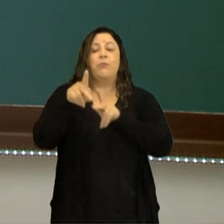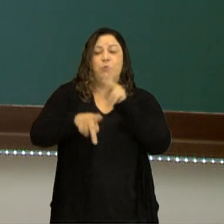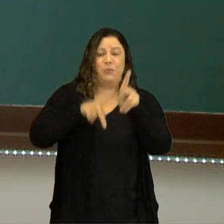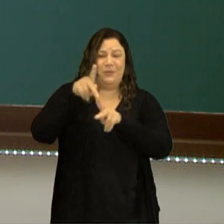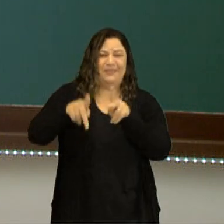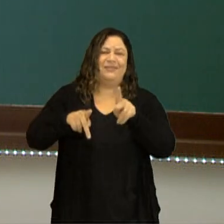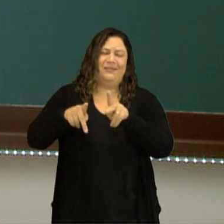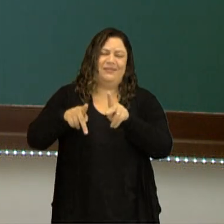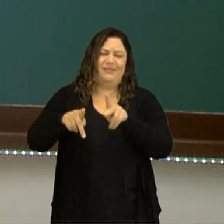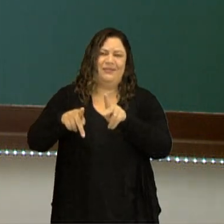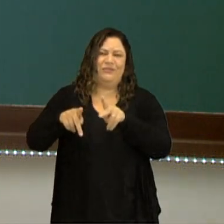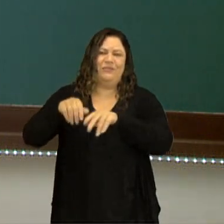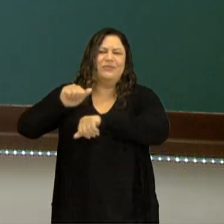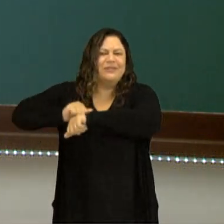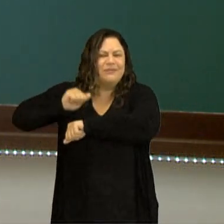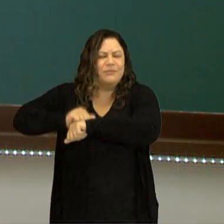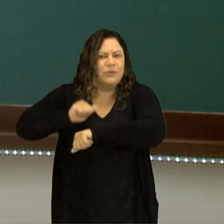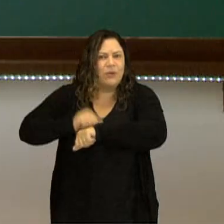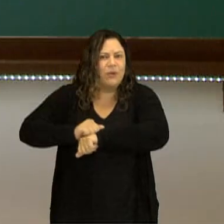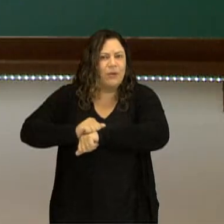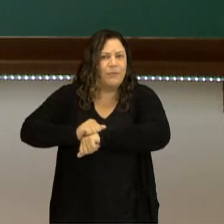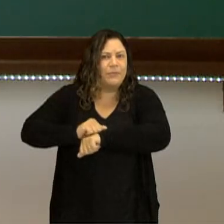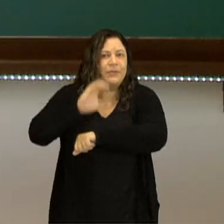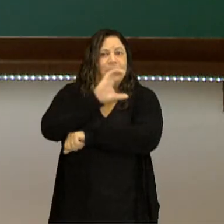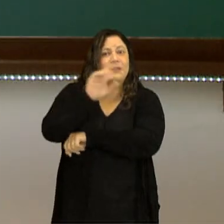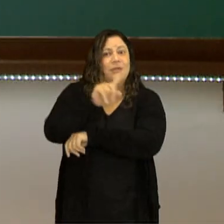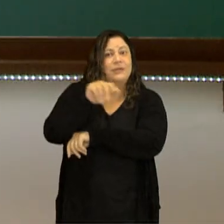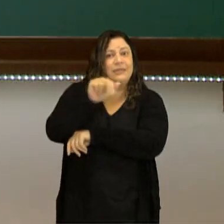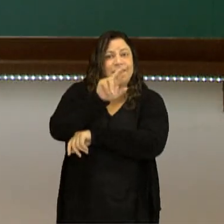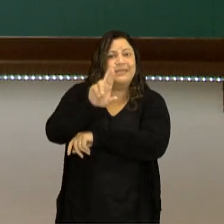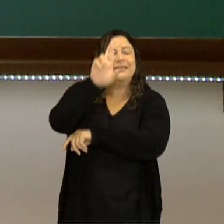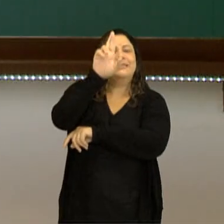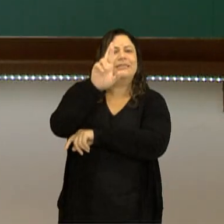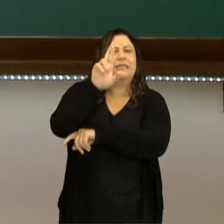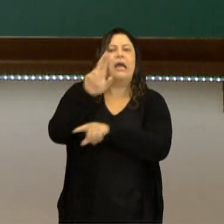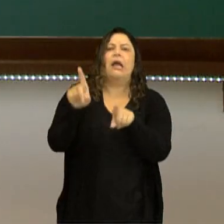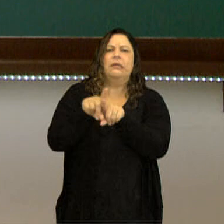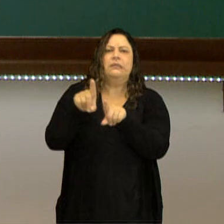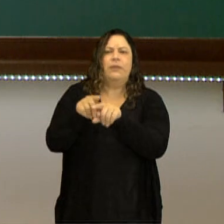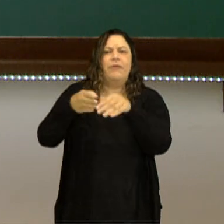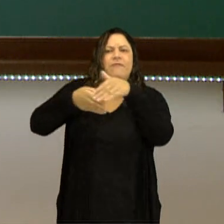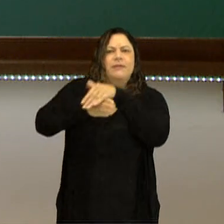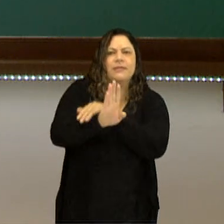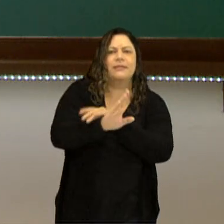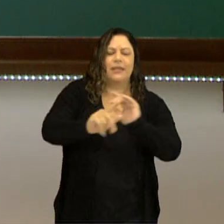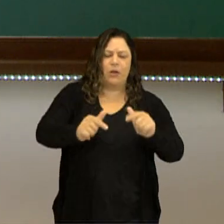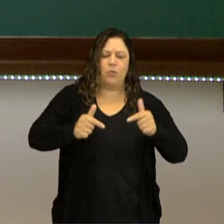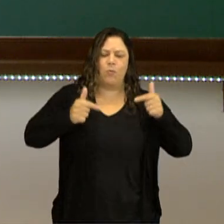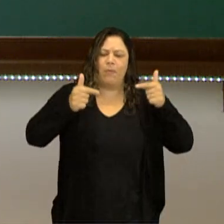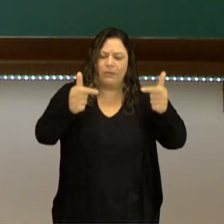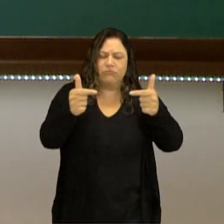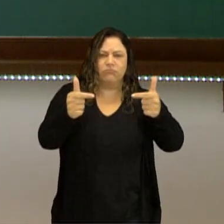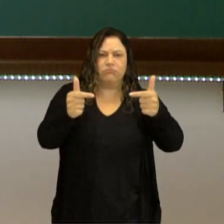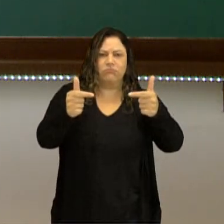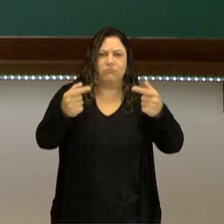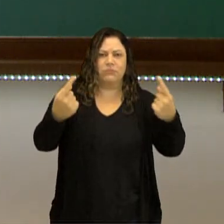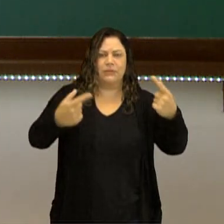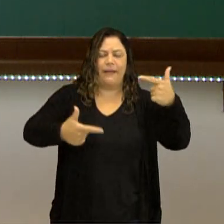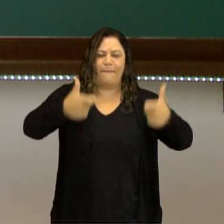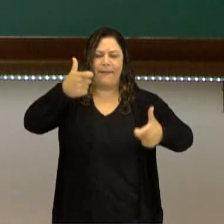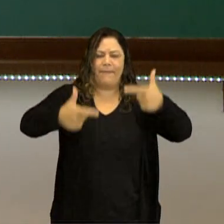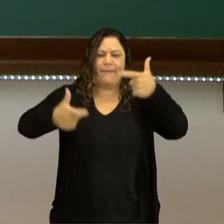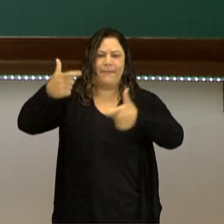condição péssima e ainda o czar Nicolau II ele vai entrar num conflito contra o Japão e